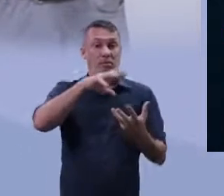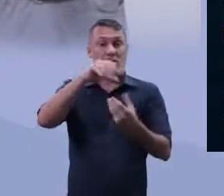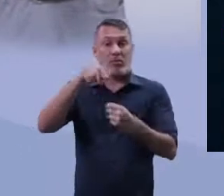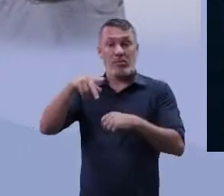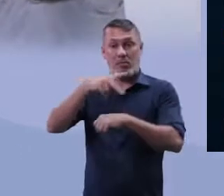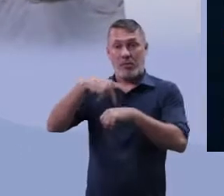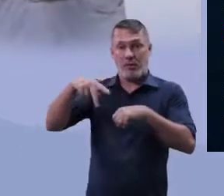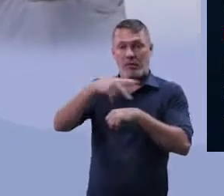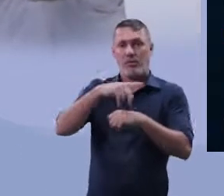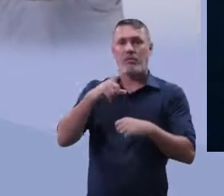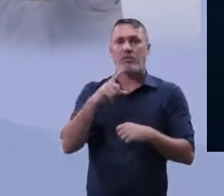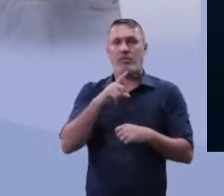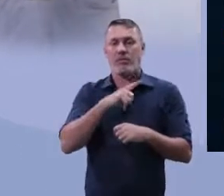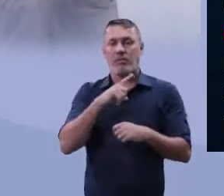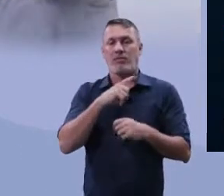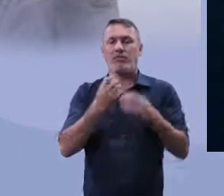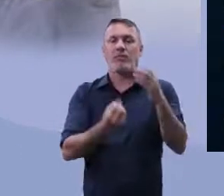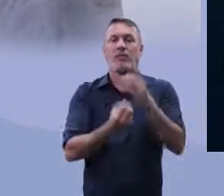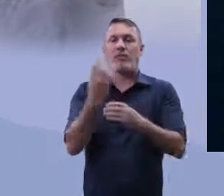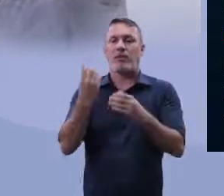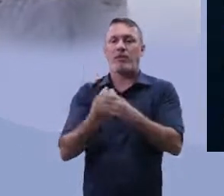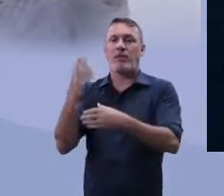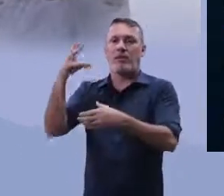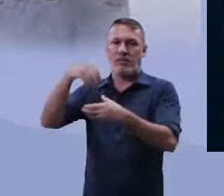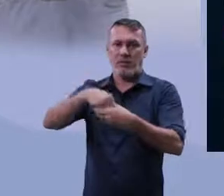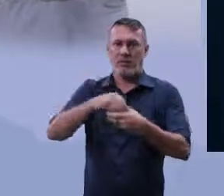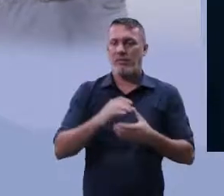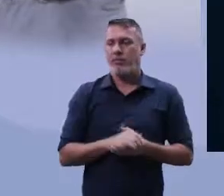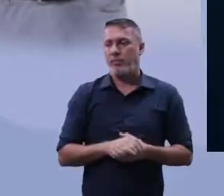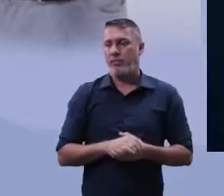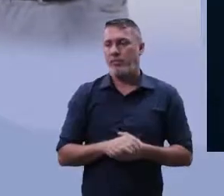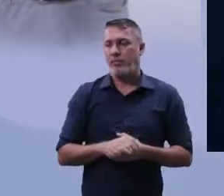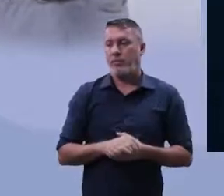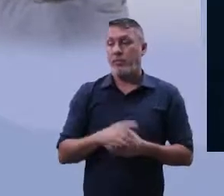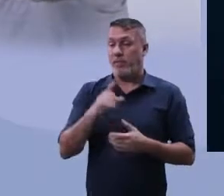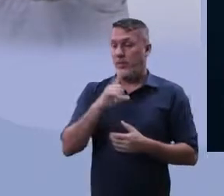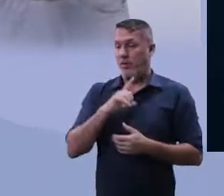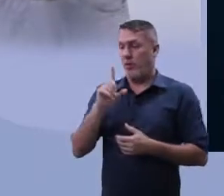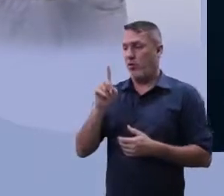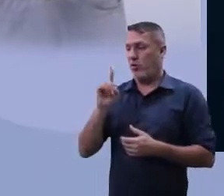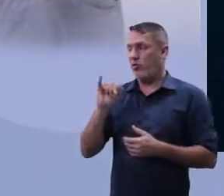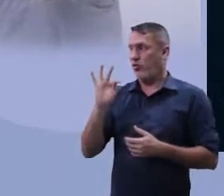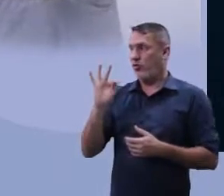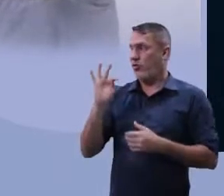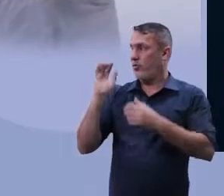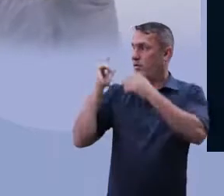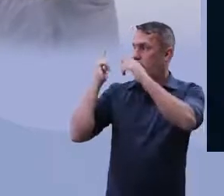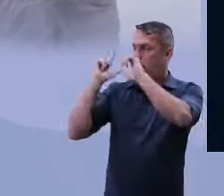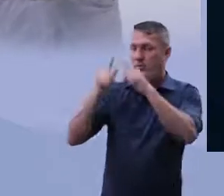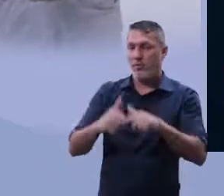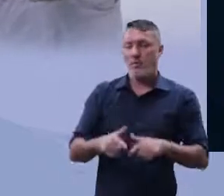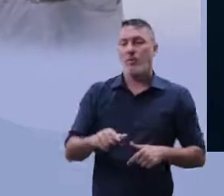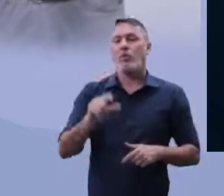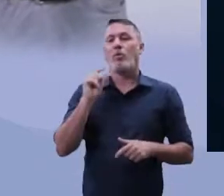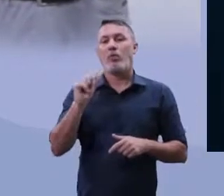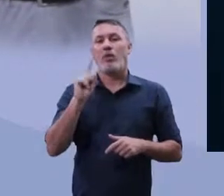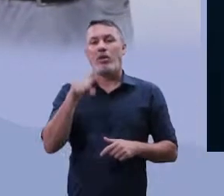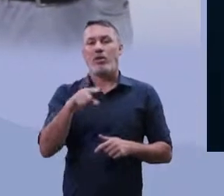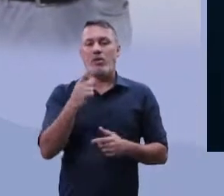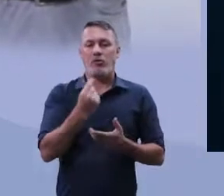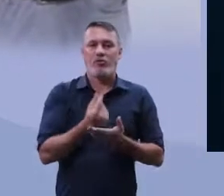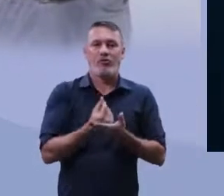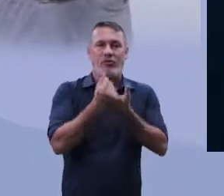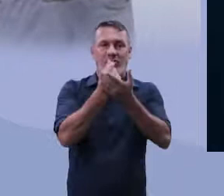as multinacionais agora ali se instalam nestes países. Então, a DIT tradicional, né, que é aquela do